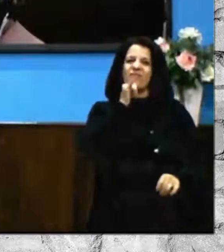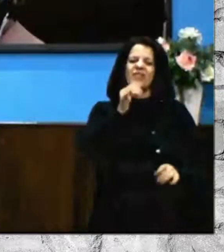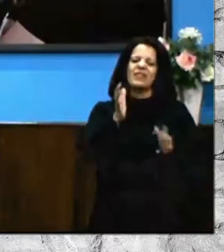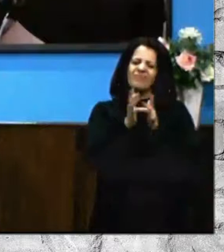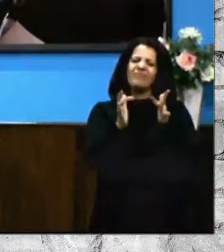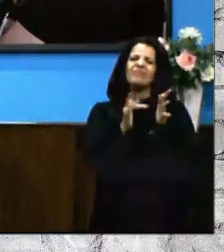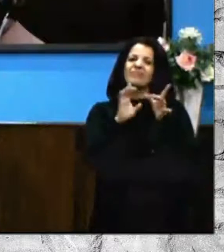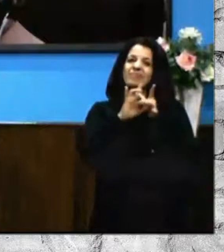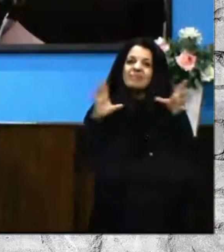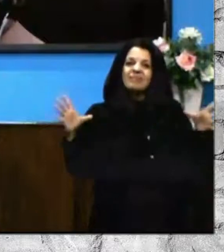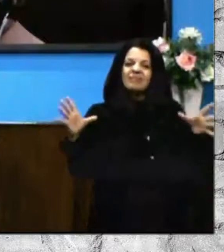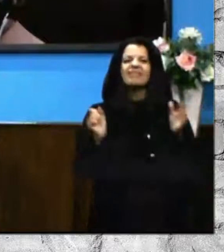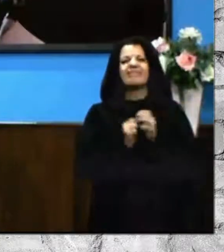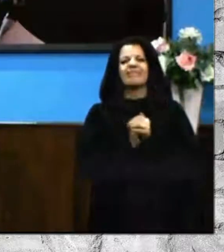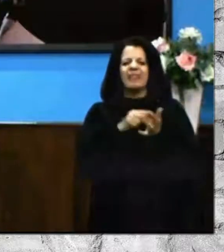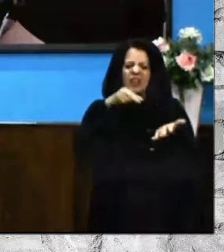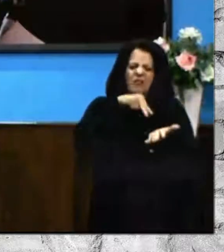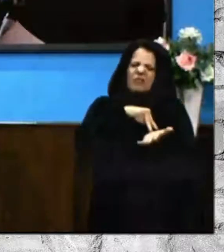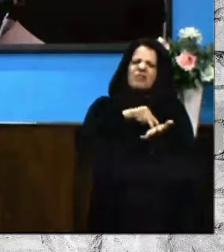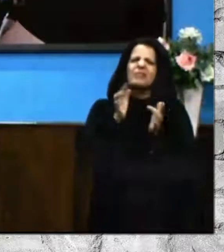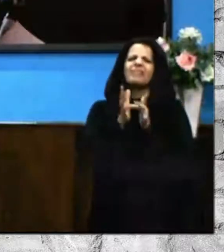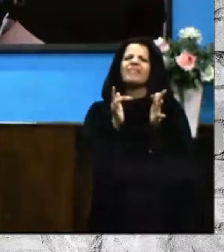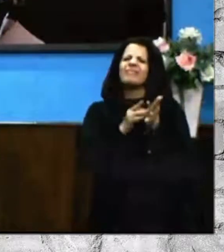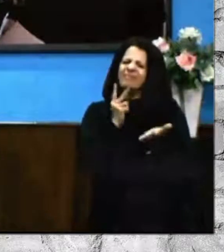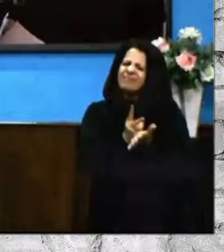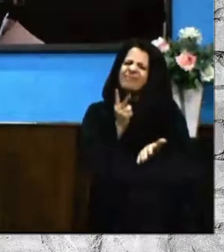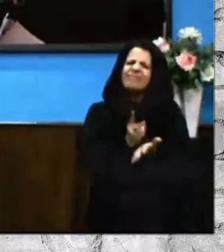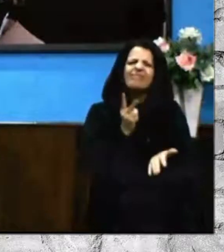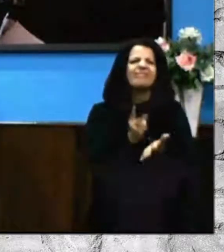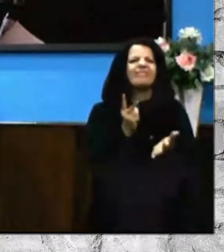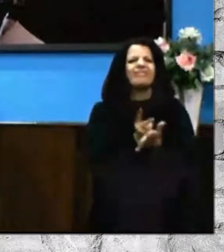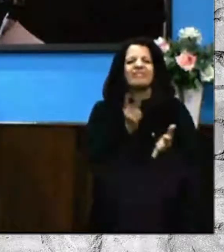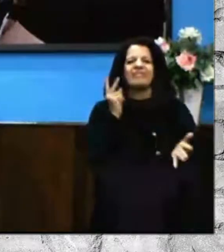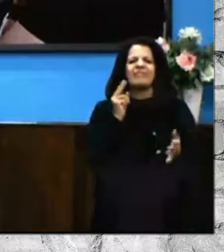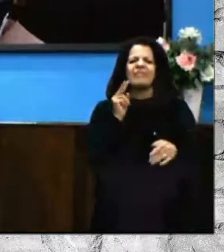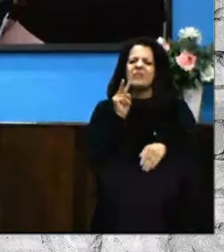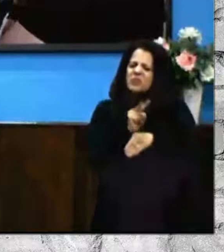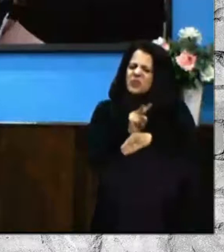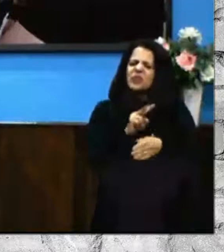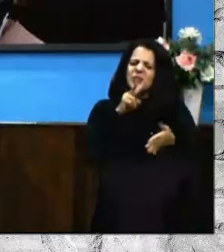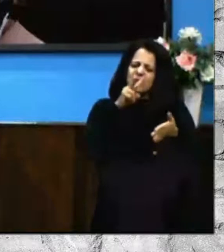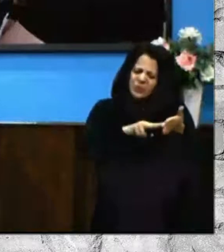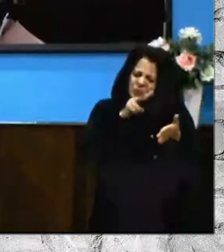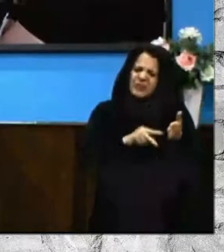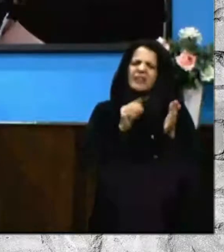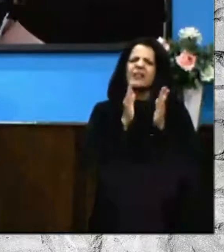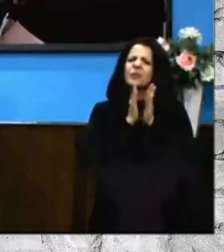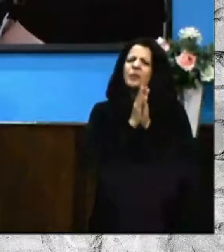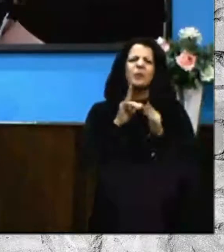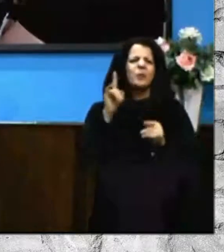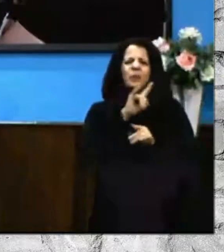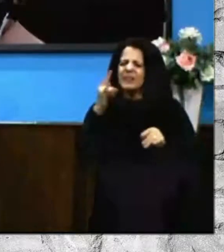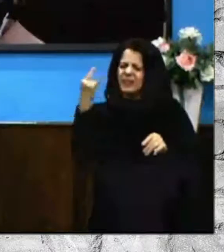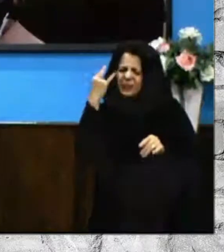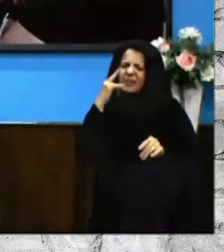Jesus deixou. Ele foi firme o tempo inteiro. Não abaixou a guarda, não tentou o Pai. Resistamos